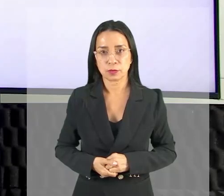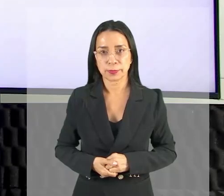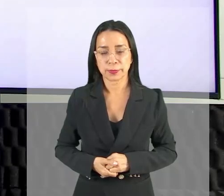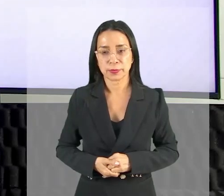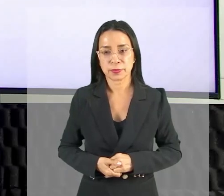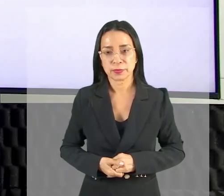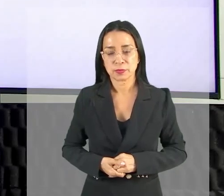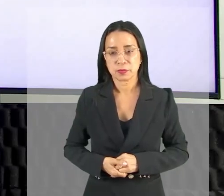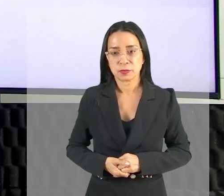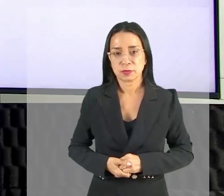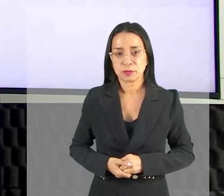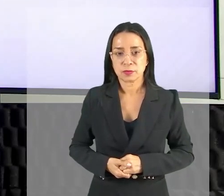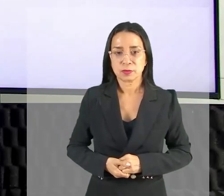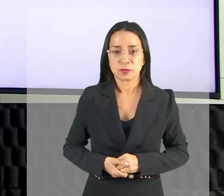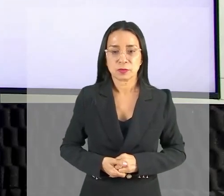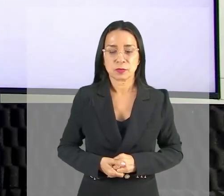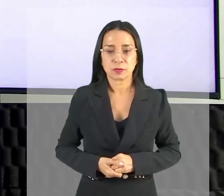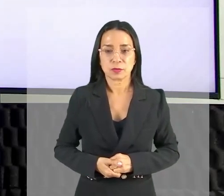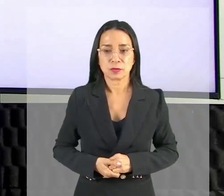os multicelulares.